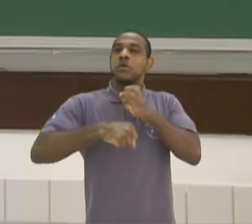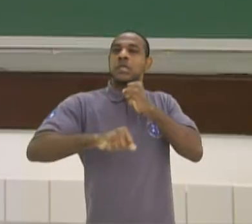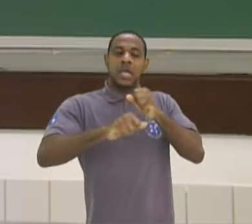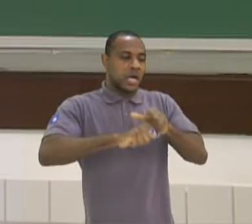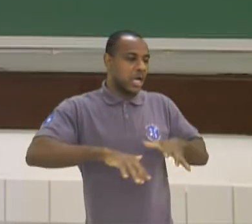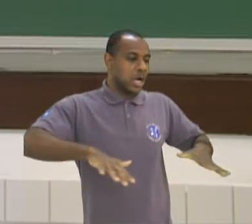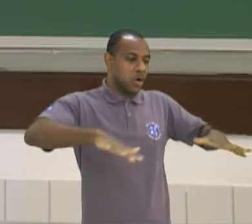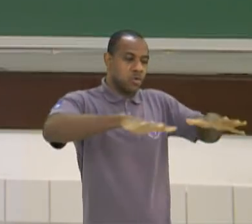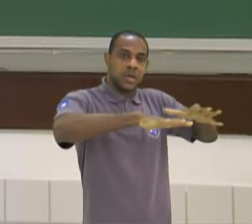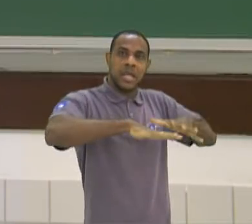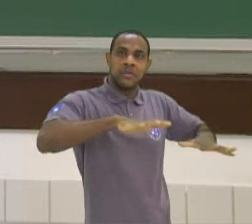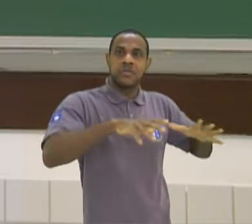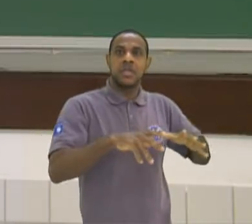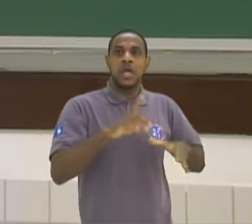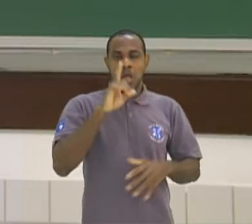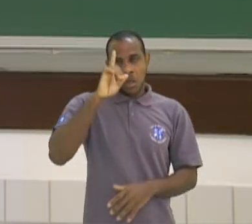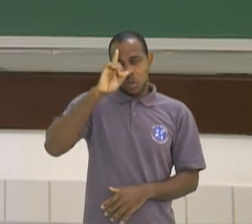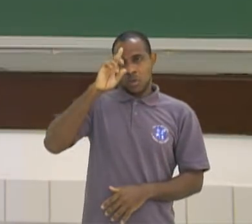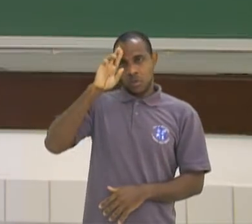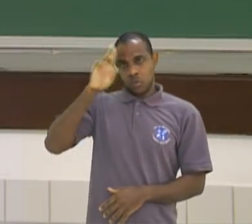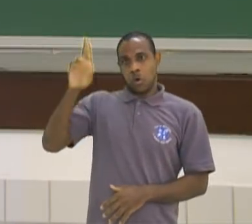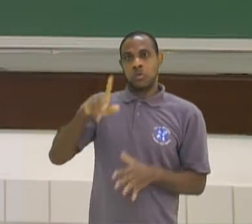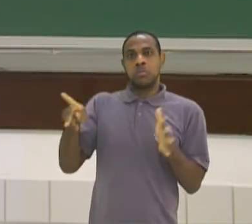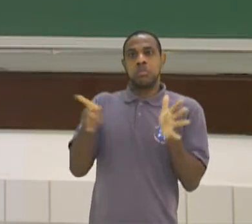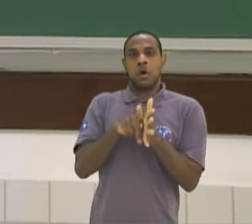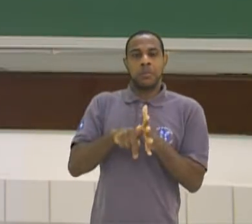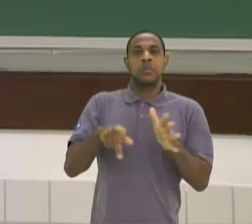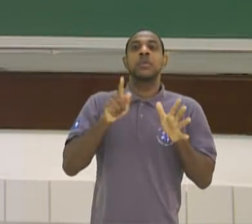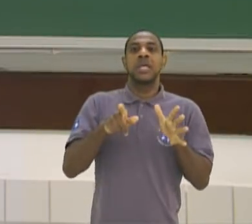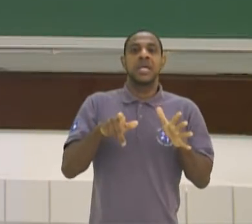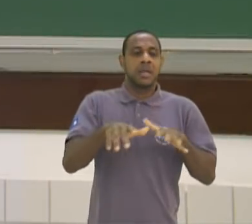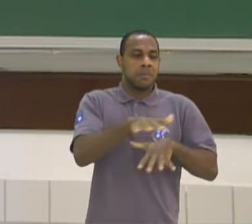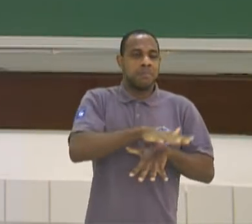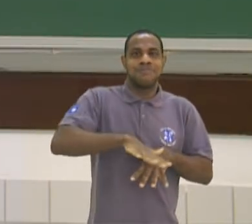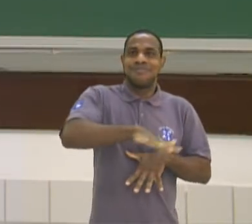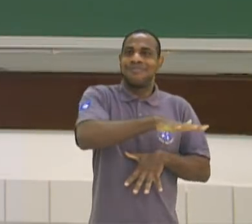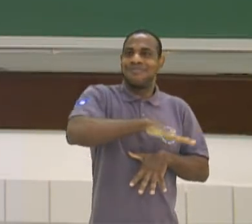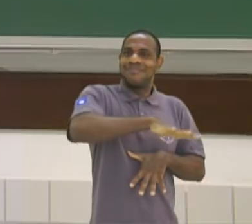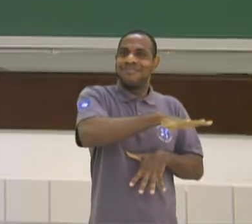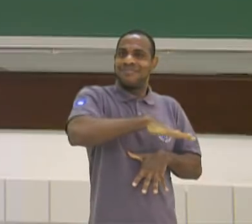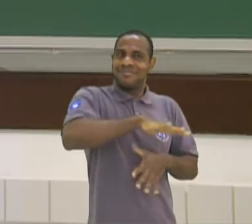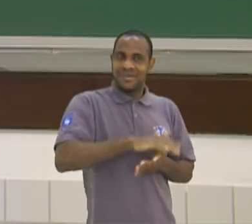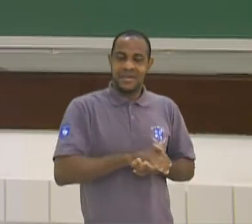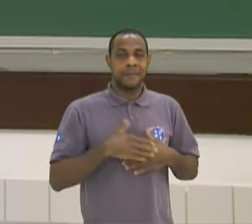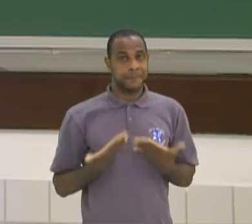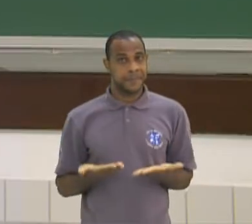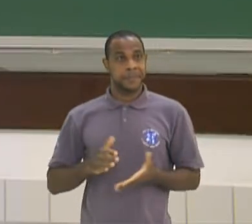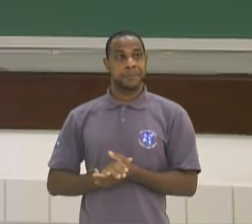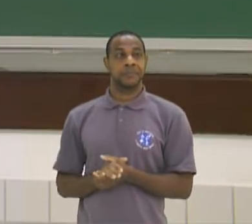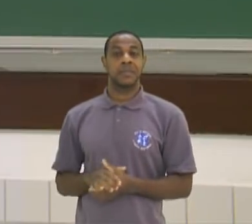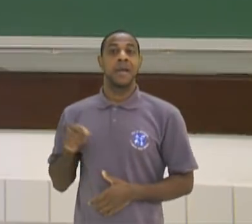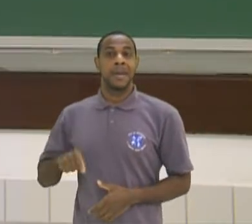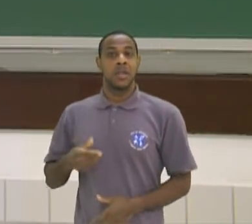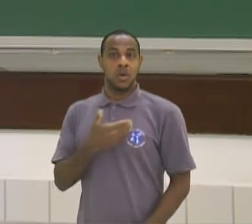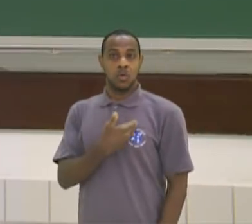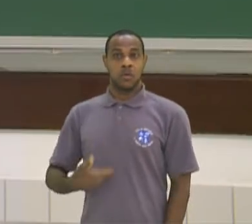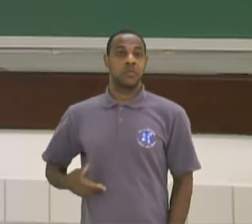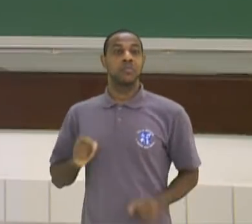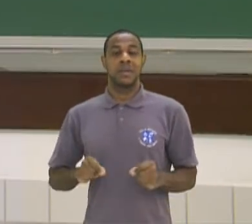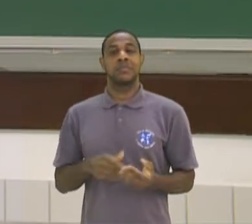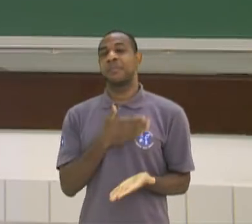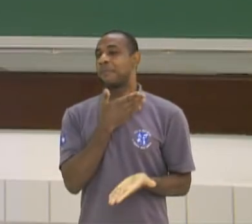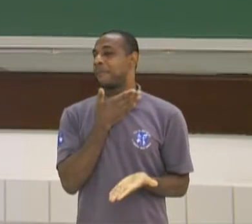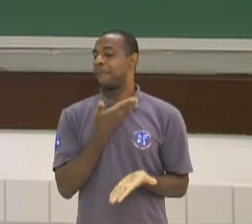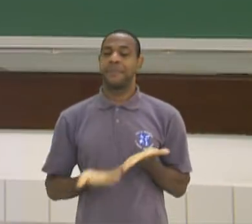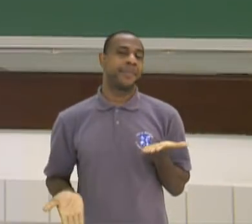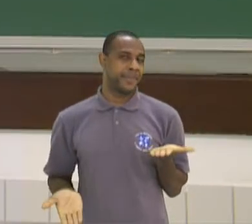Chile certa estabilidade econômica e política, mas tudo foi por água abaixo